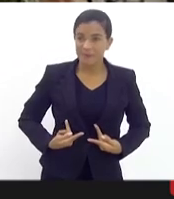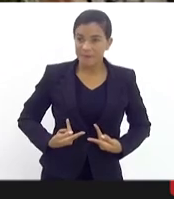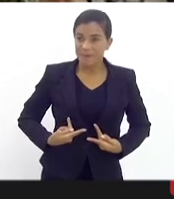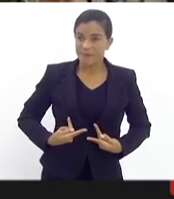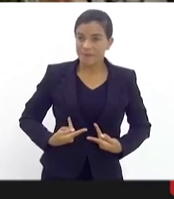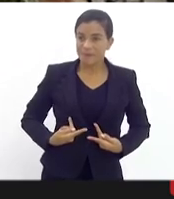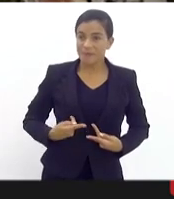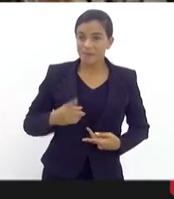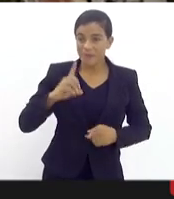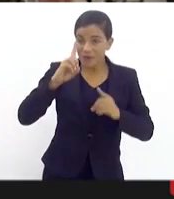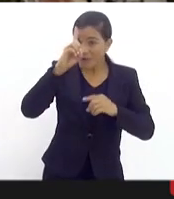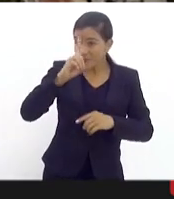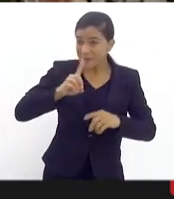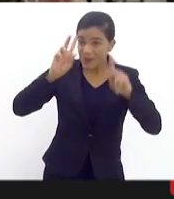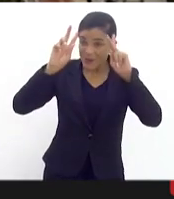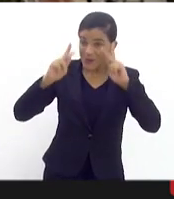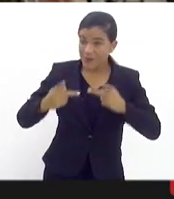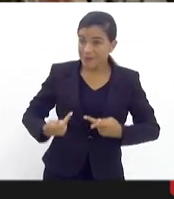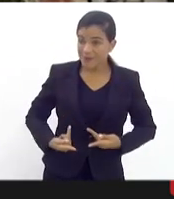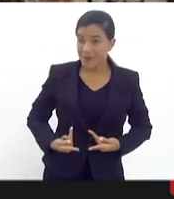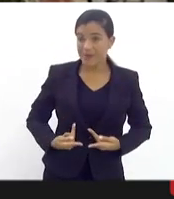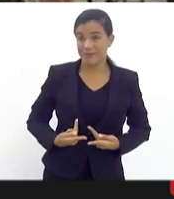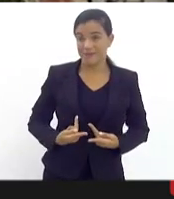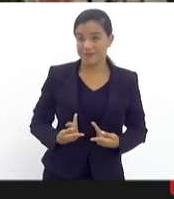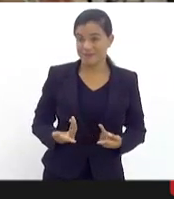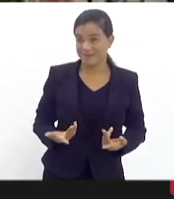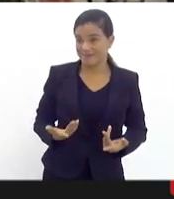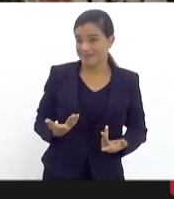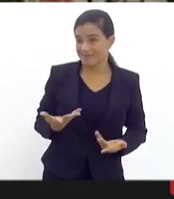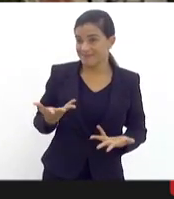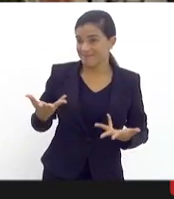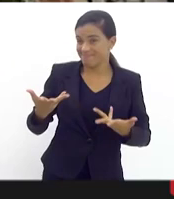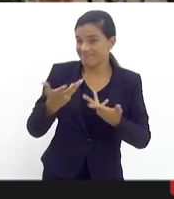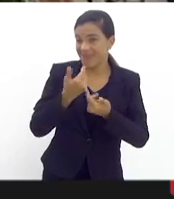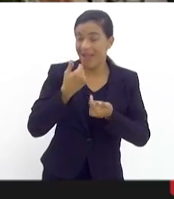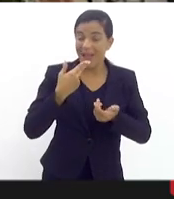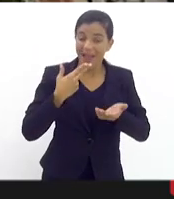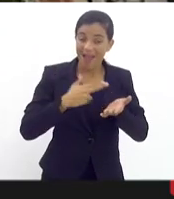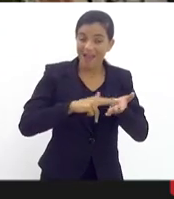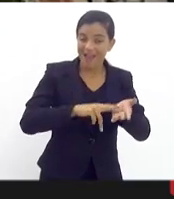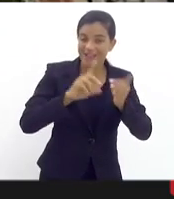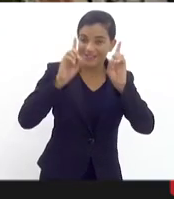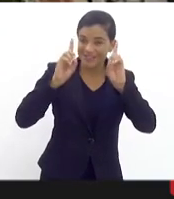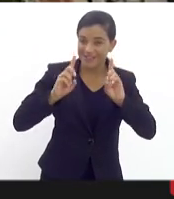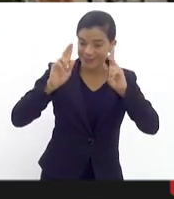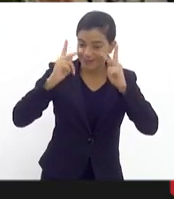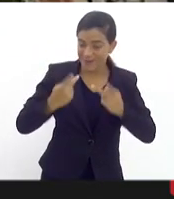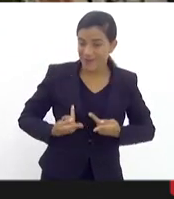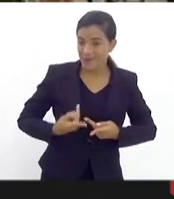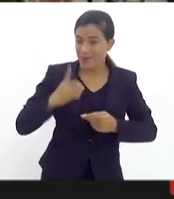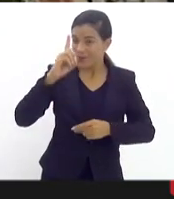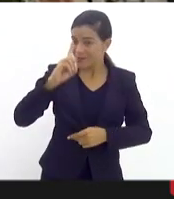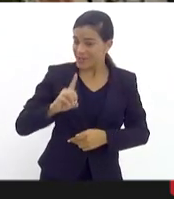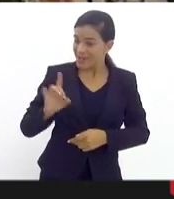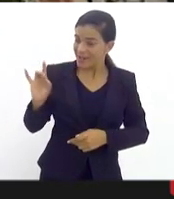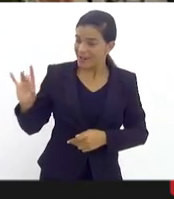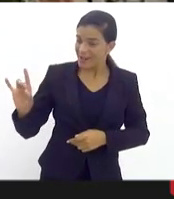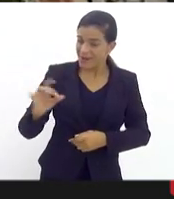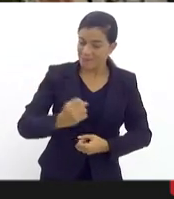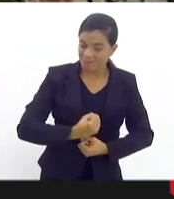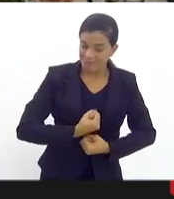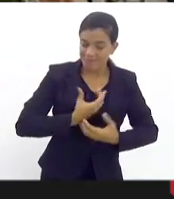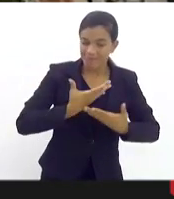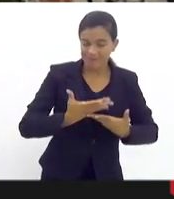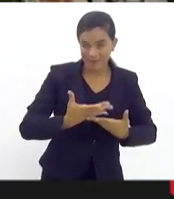do direito humano 19 no, na Carta dos Direitos Humanos, que é o direito de cada um se expressar e